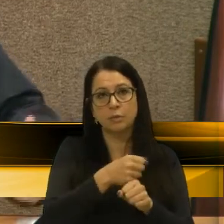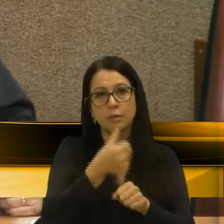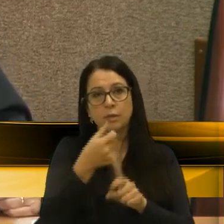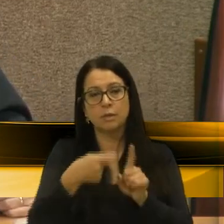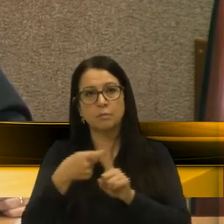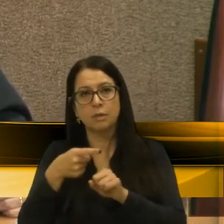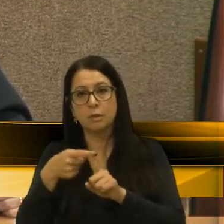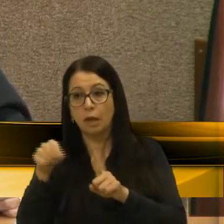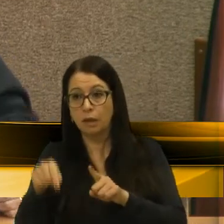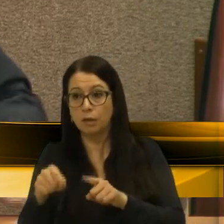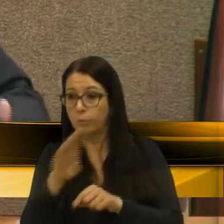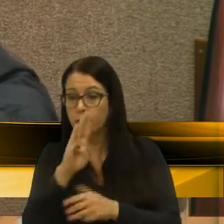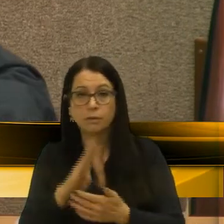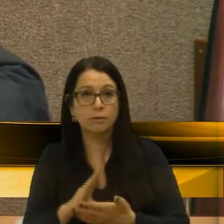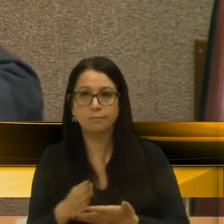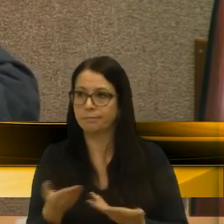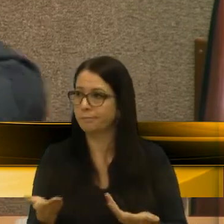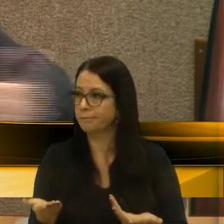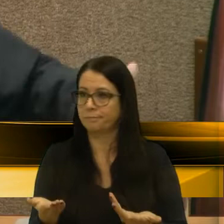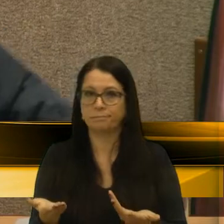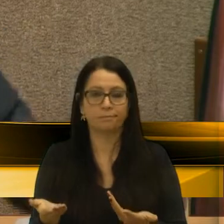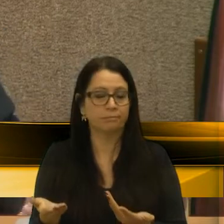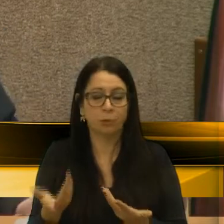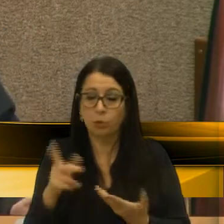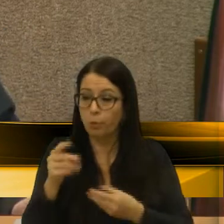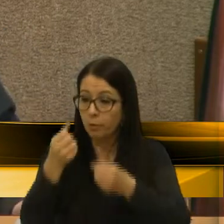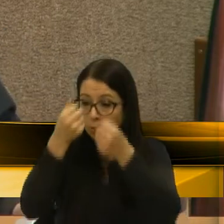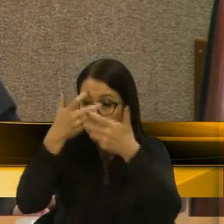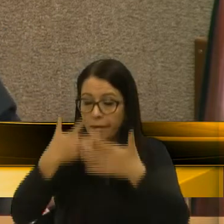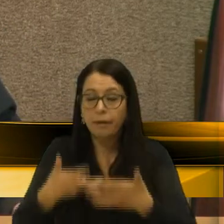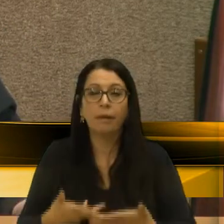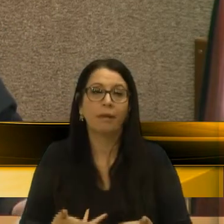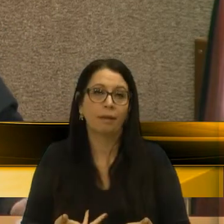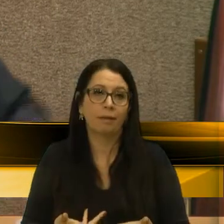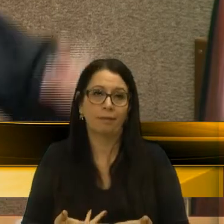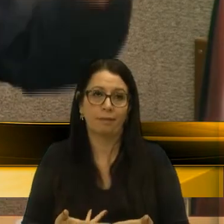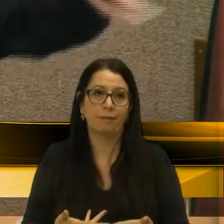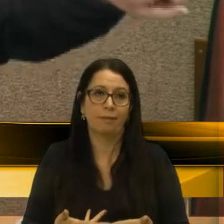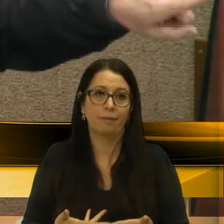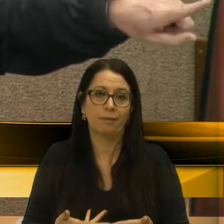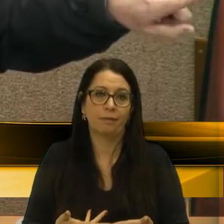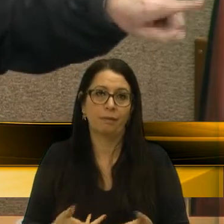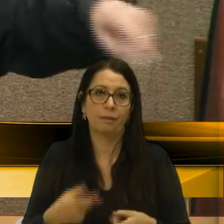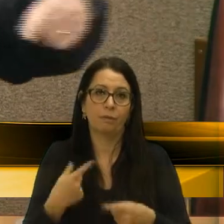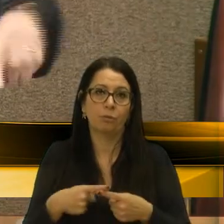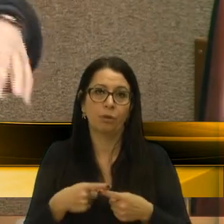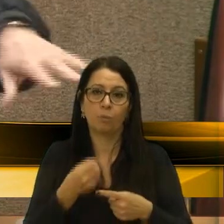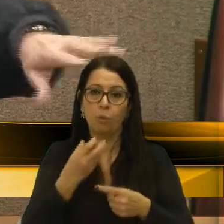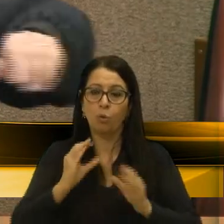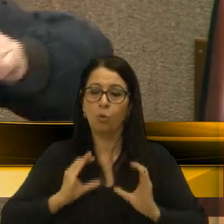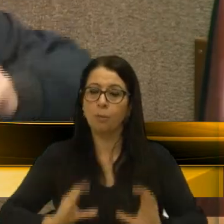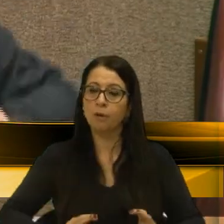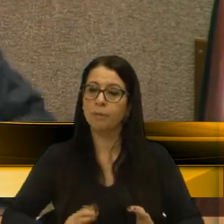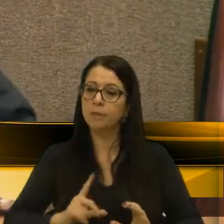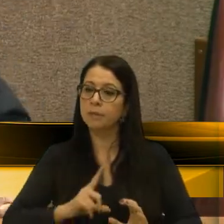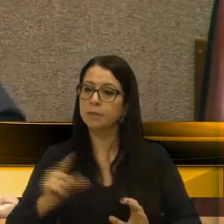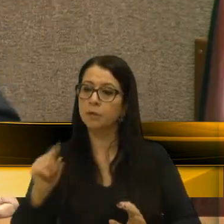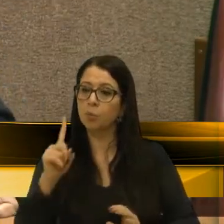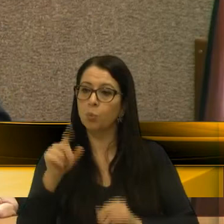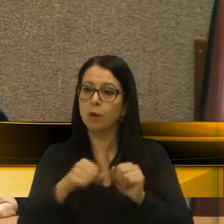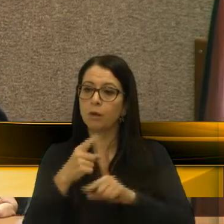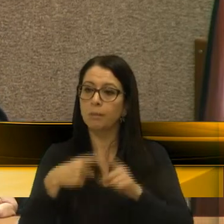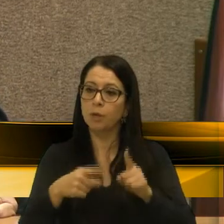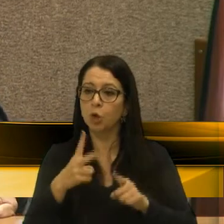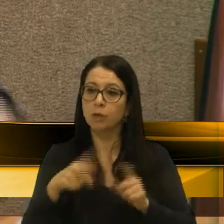no Brasil. Isso é inexplicável. E por bom comportamento sai com 1 ano e meio, 2